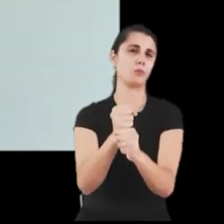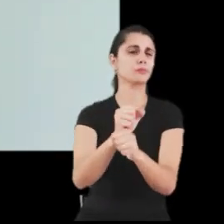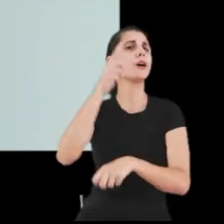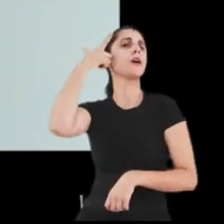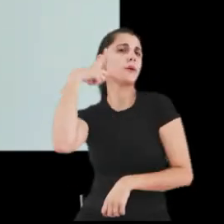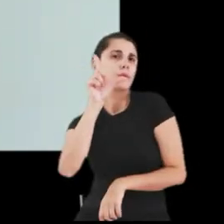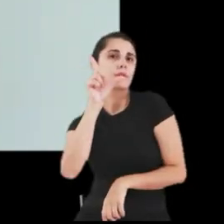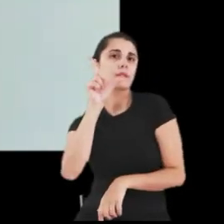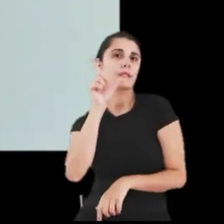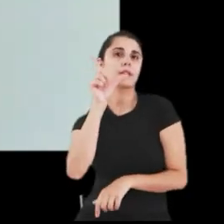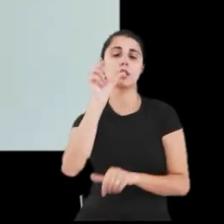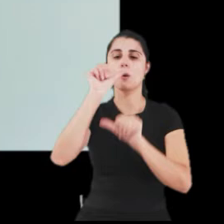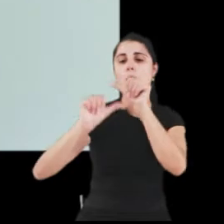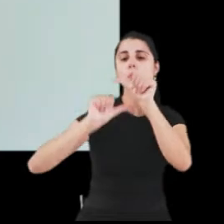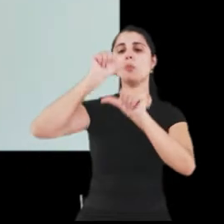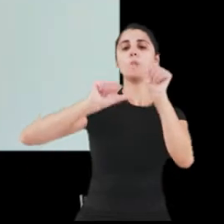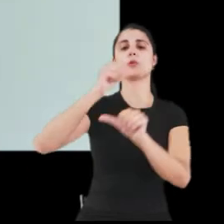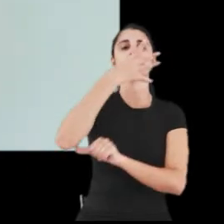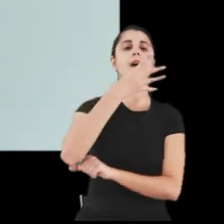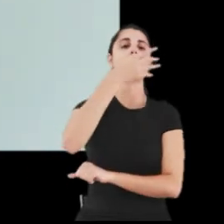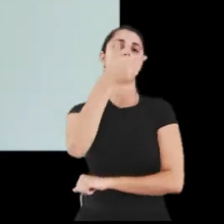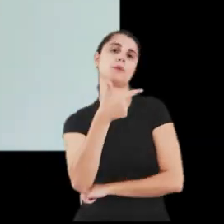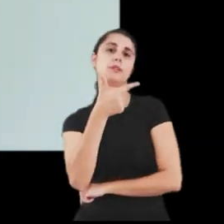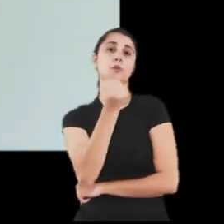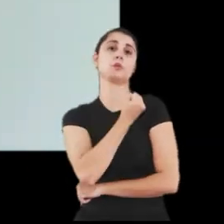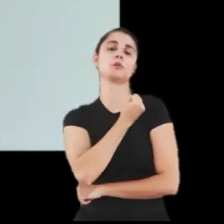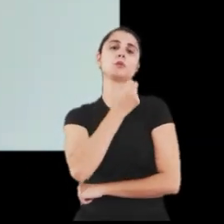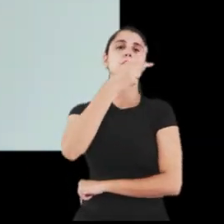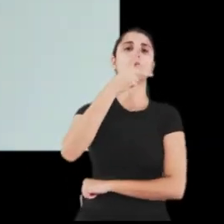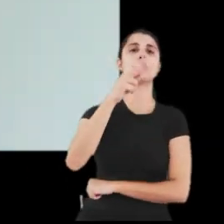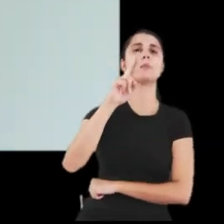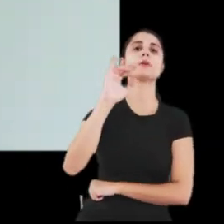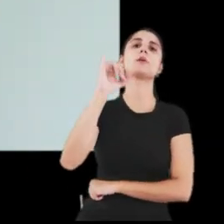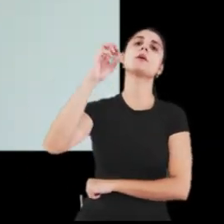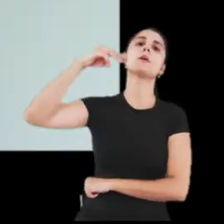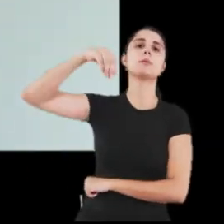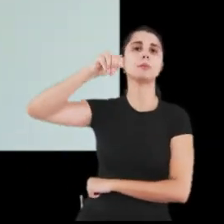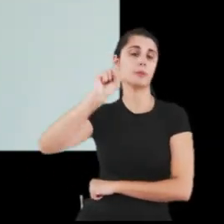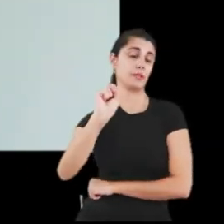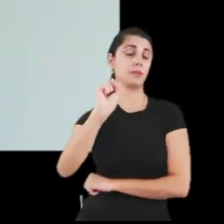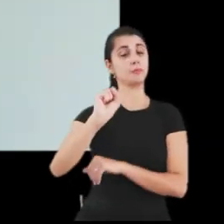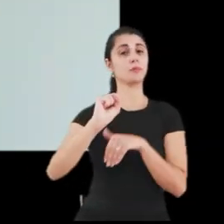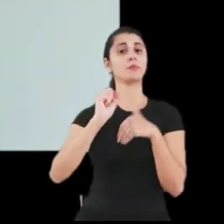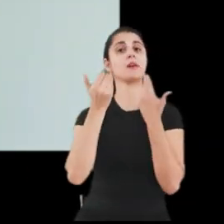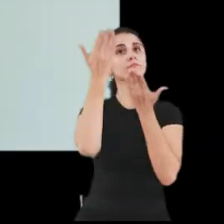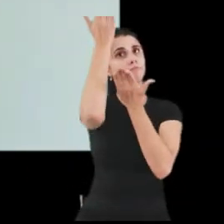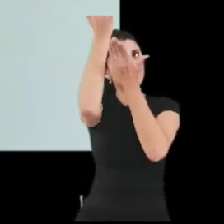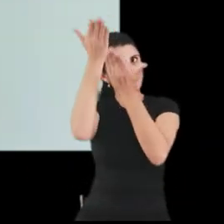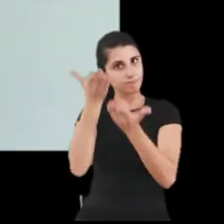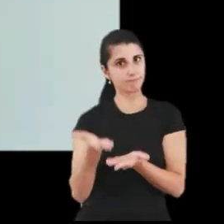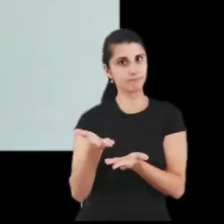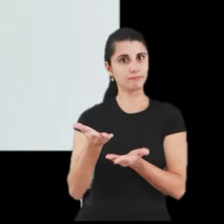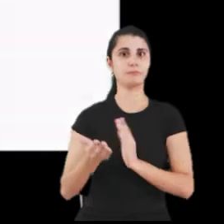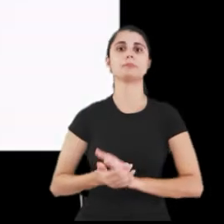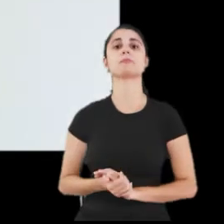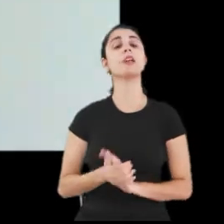consegui decompor o 42 em fatores primos. E aqui, pessoal, estão esses